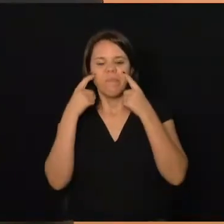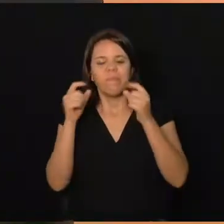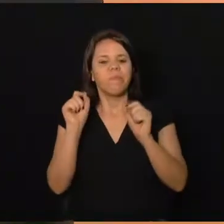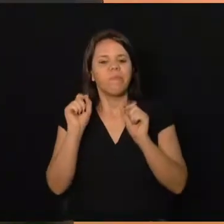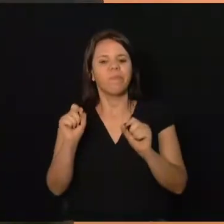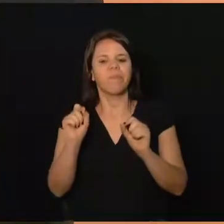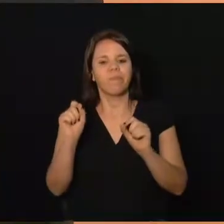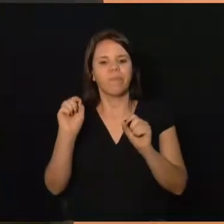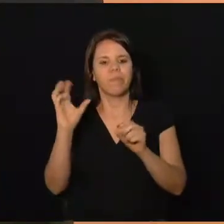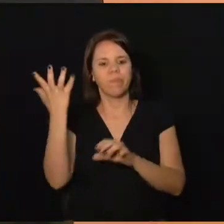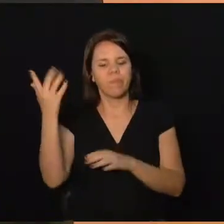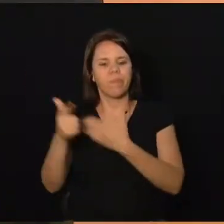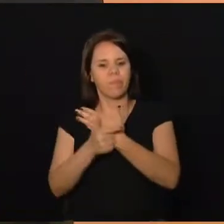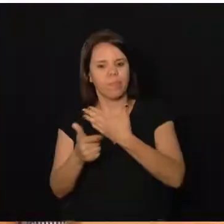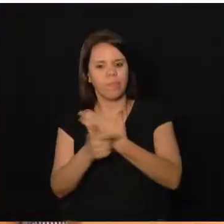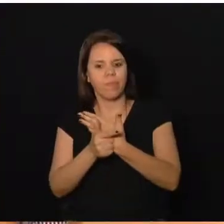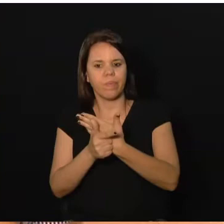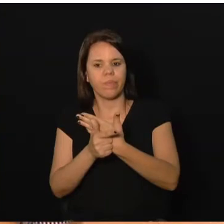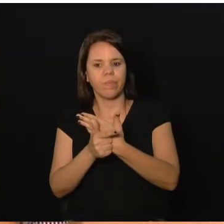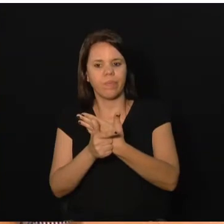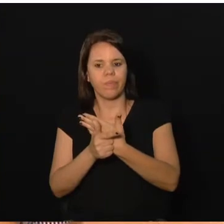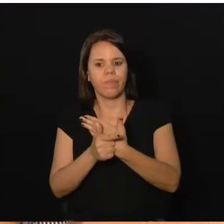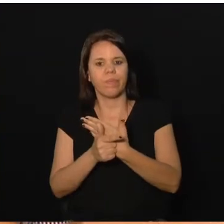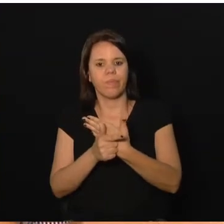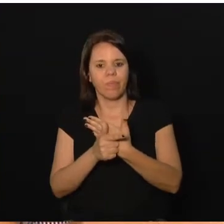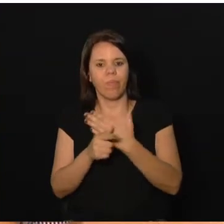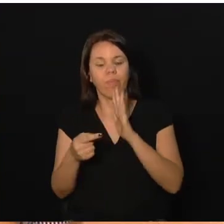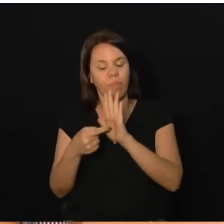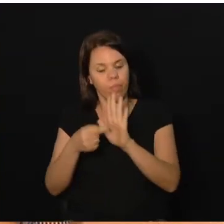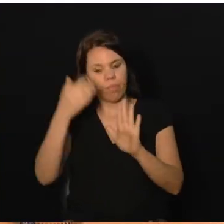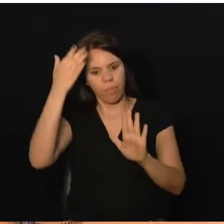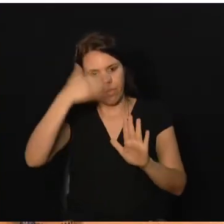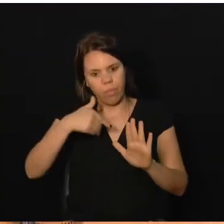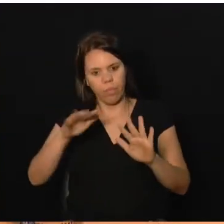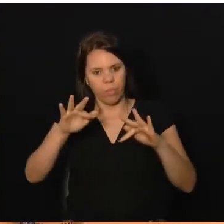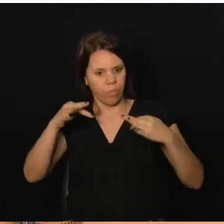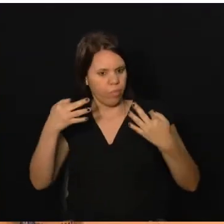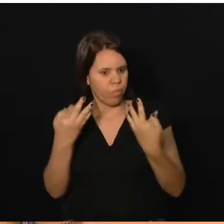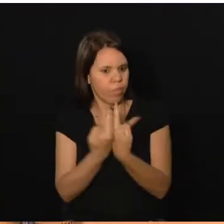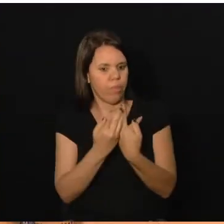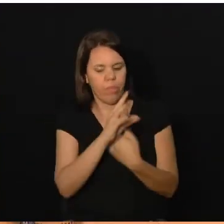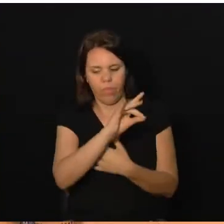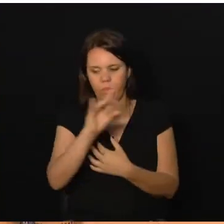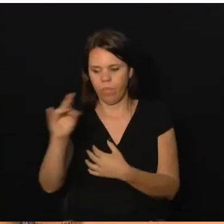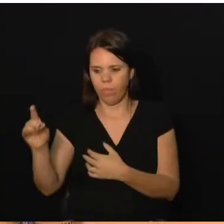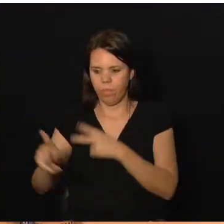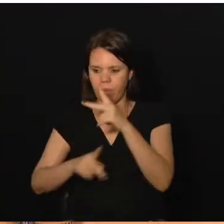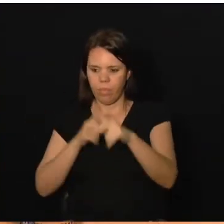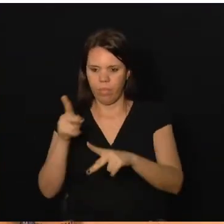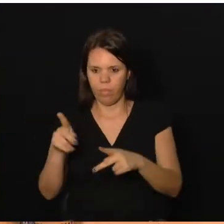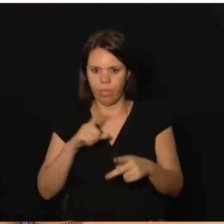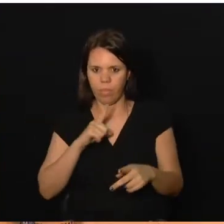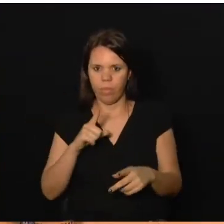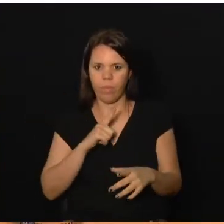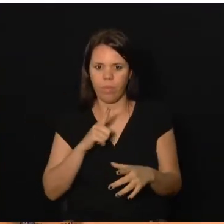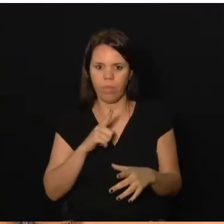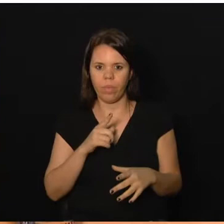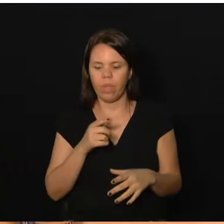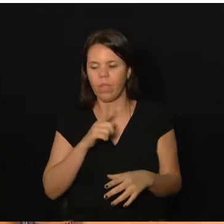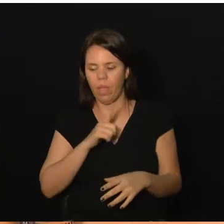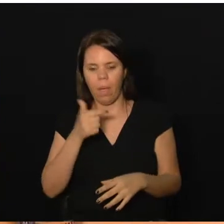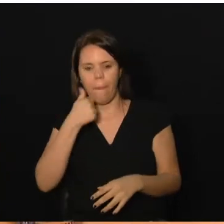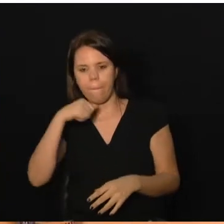a questão do papel bem estabelecido na família, né? Porque hoje o que acontece? Existe